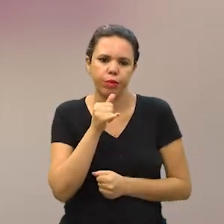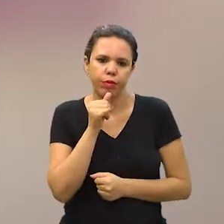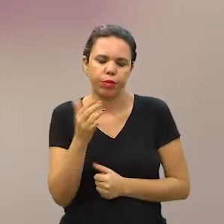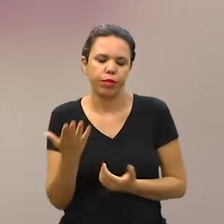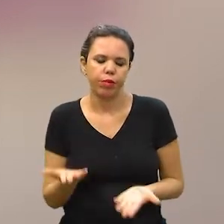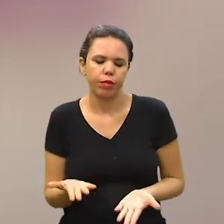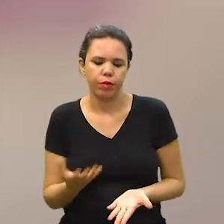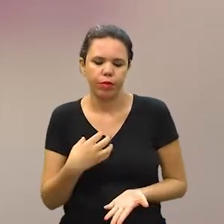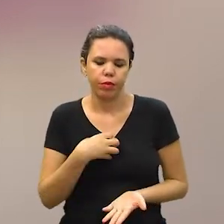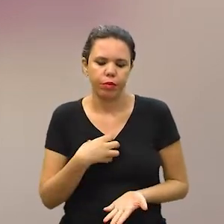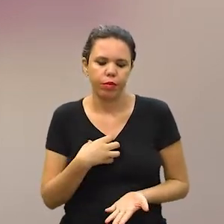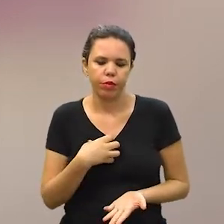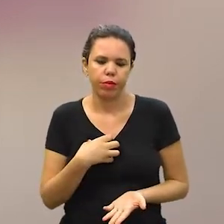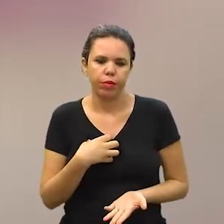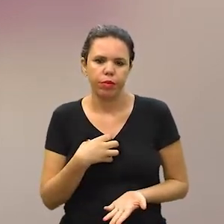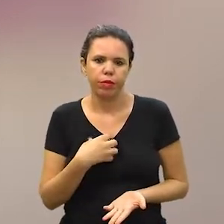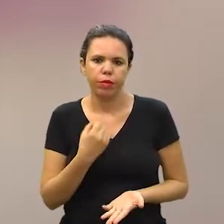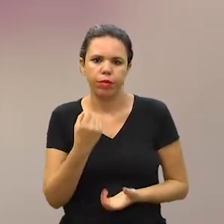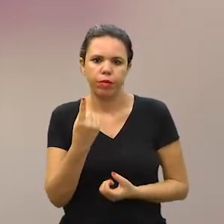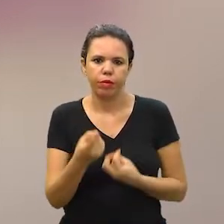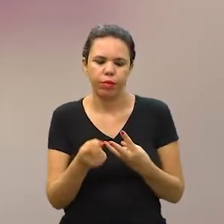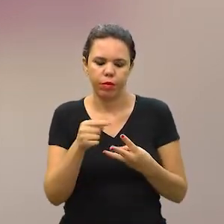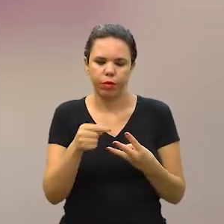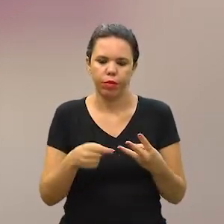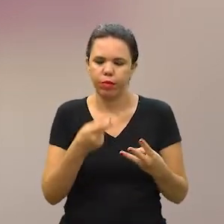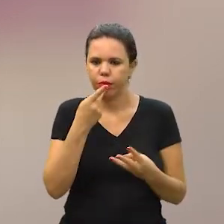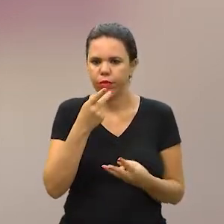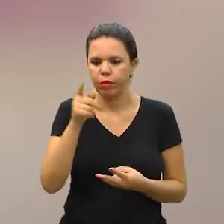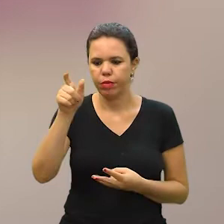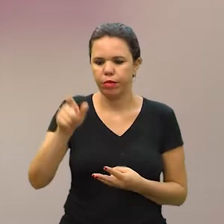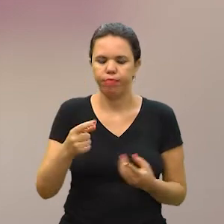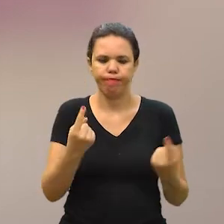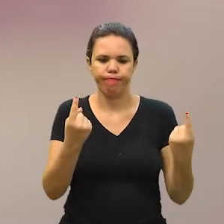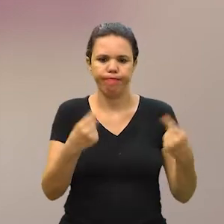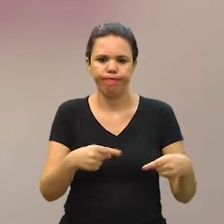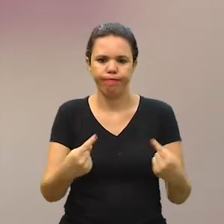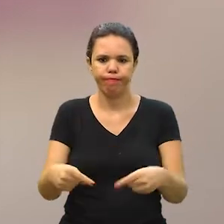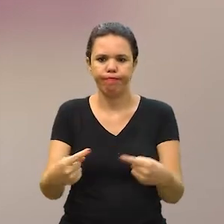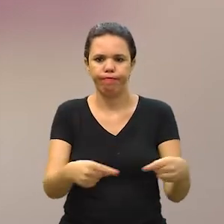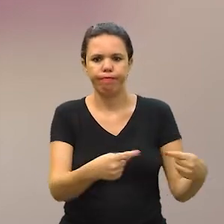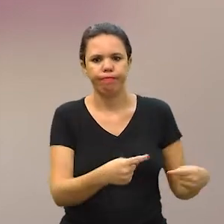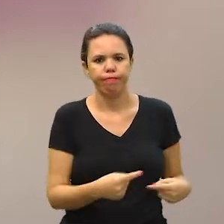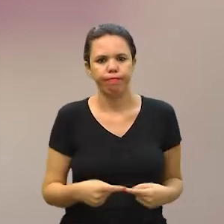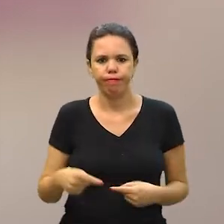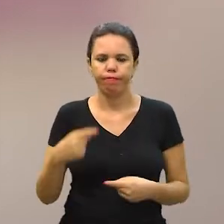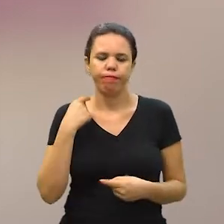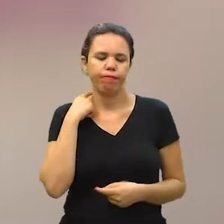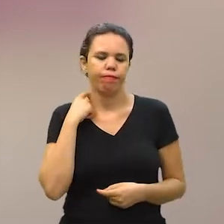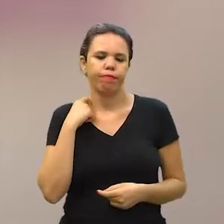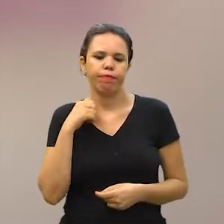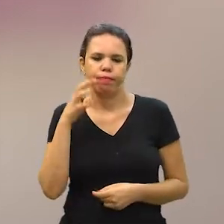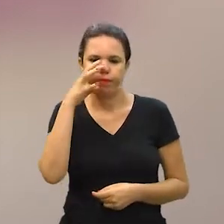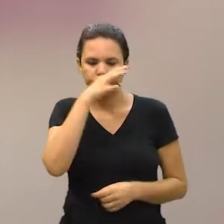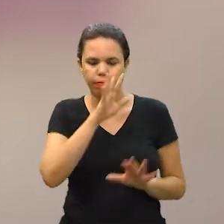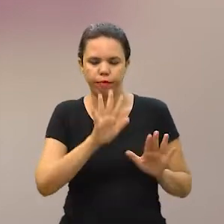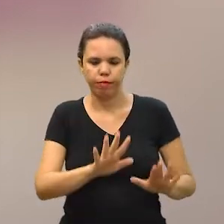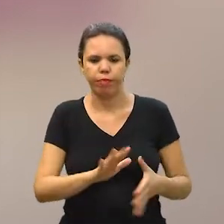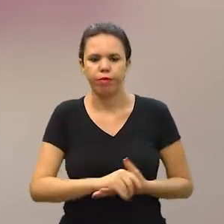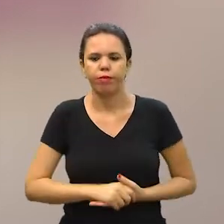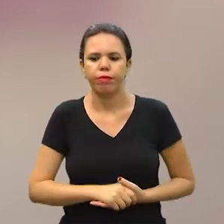que pode estar dentro ou não, alguns sintomas que a gente chama de opositores, né, e mais impulsivos e